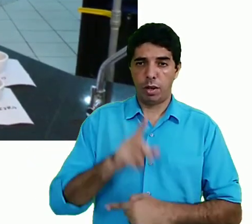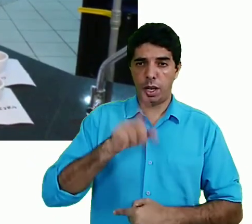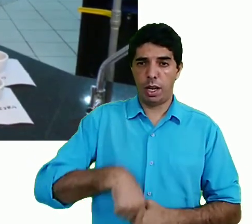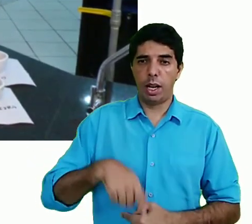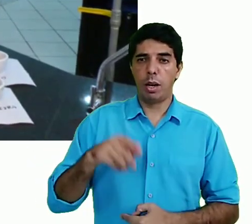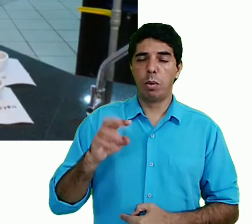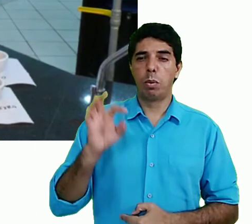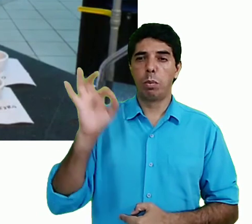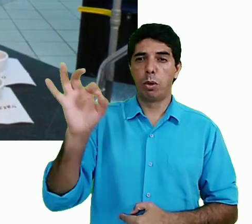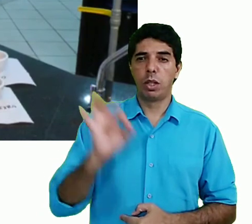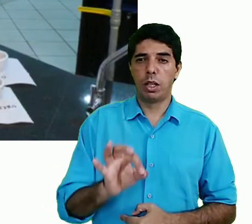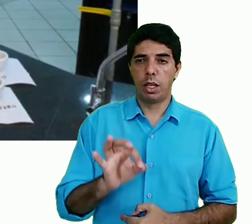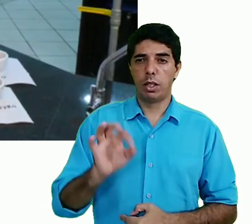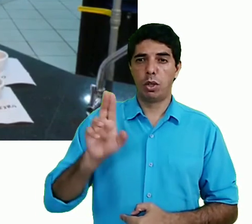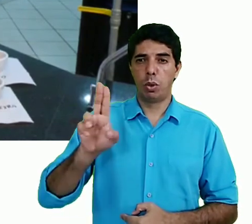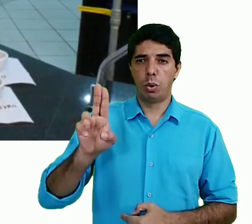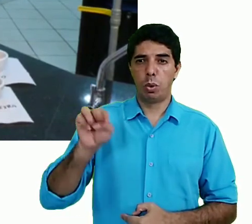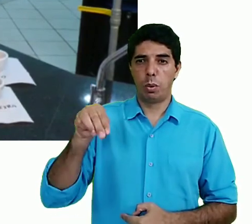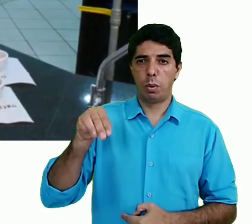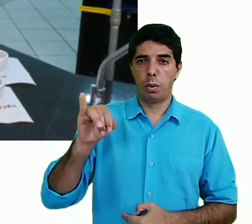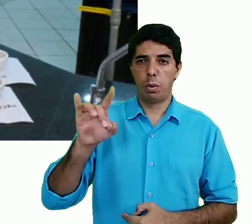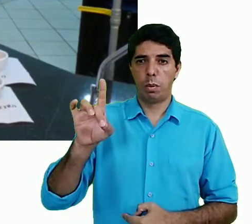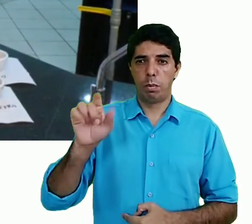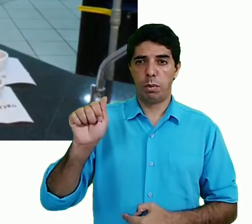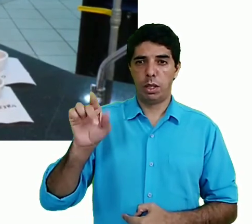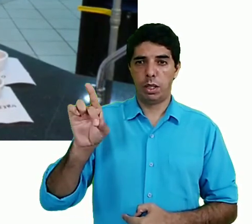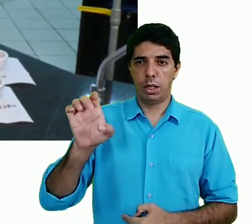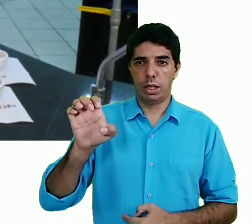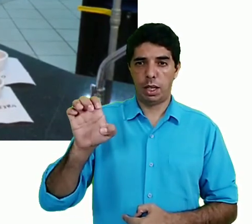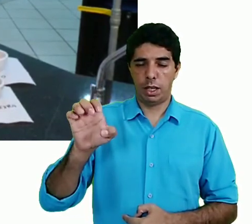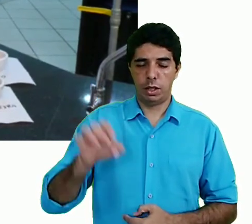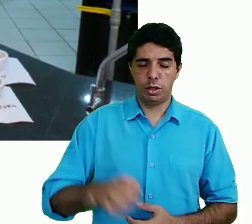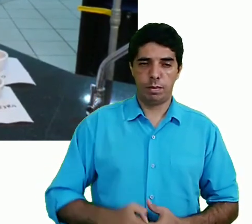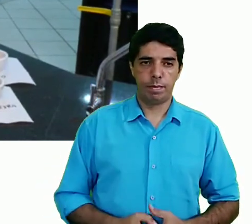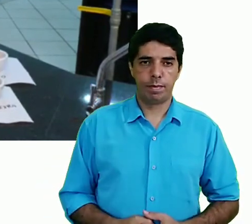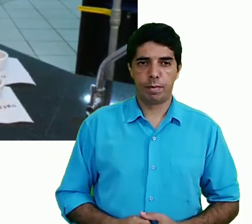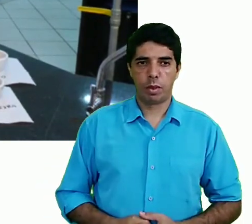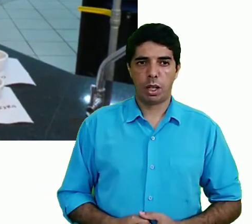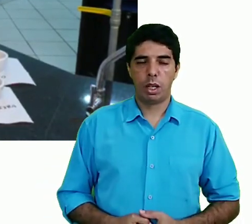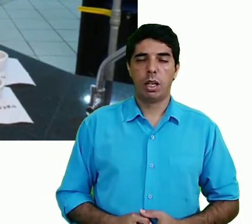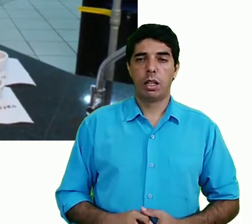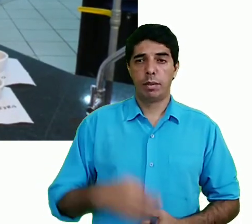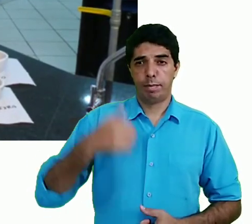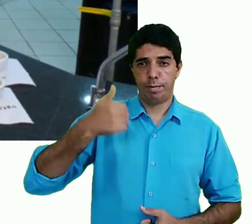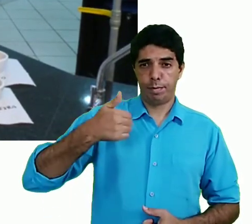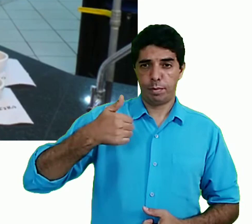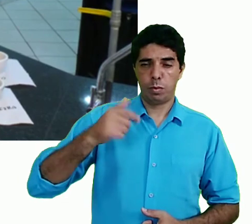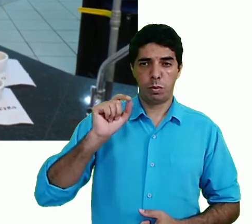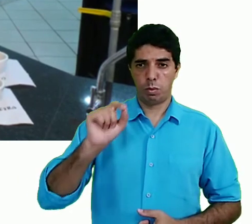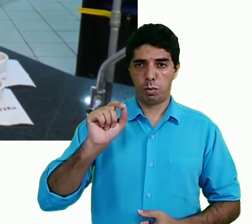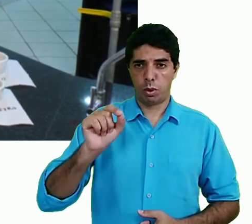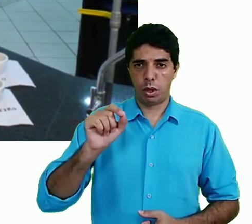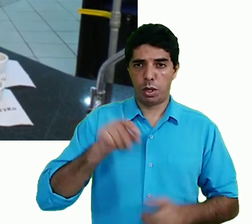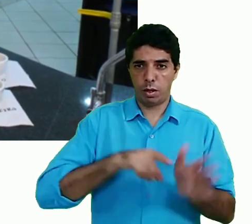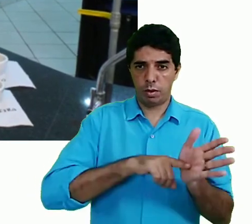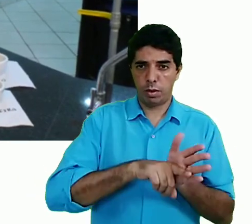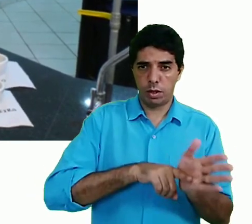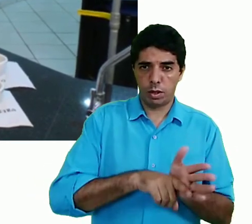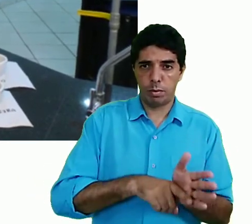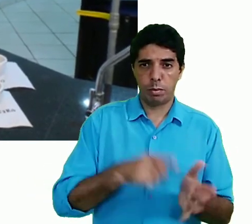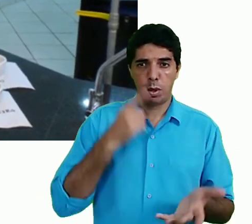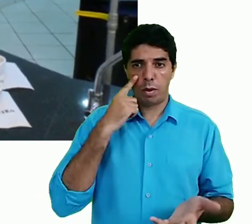umidade, que foi o procedimento que eu falei para vocês, comentei. Nós temos que primeiro analisar a